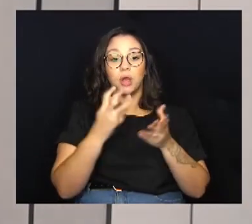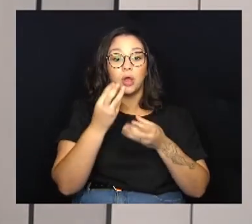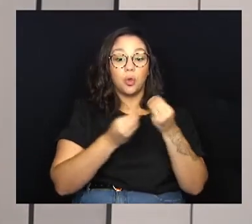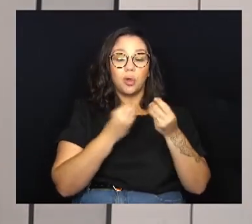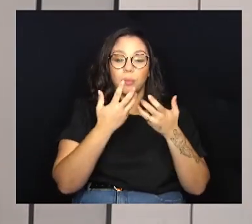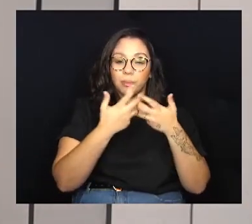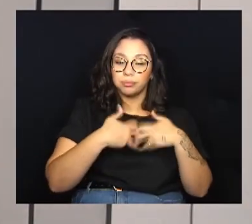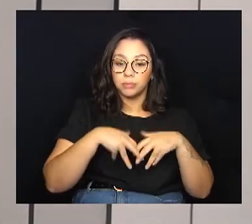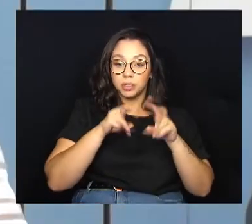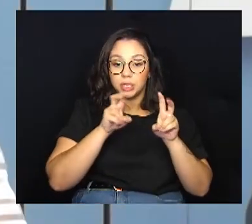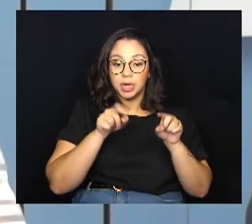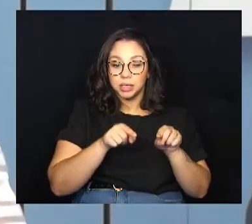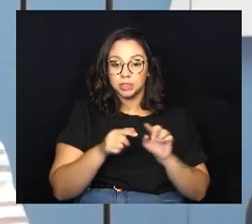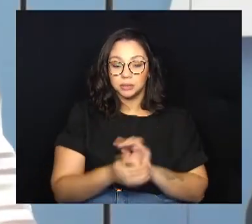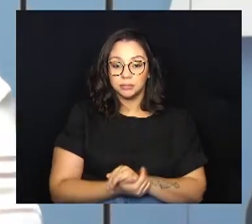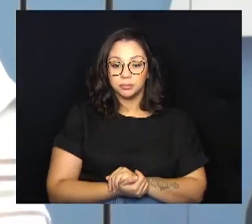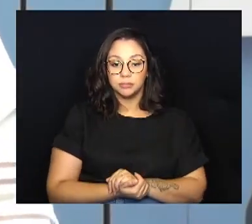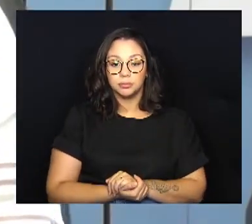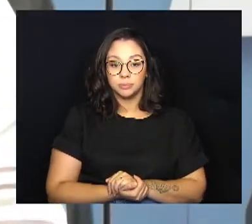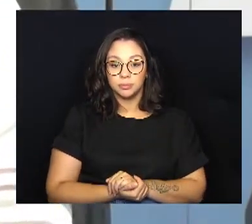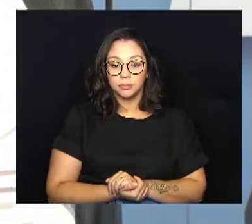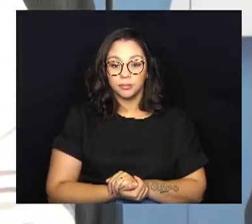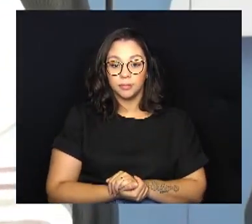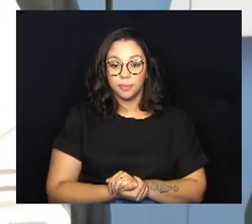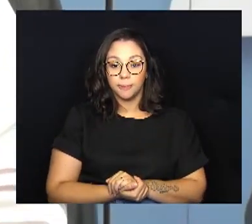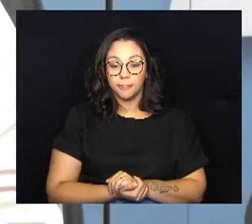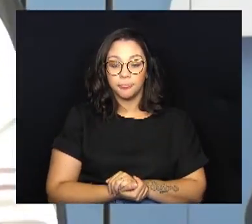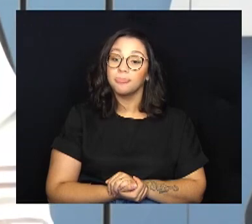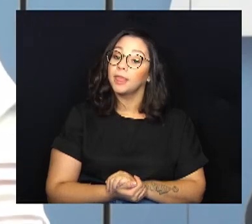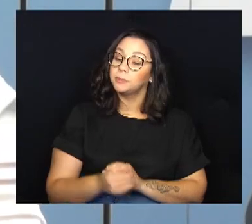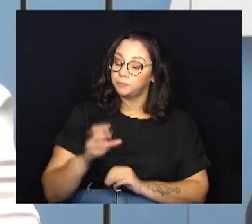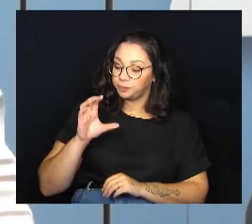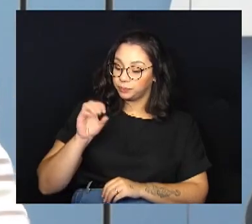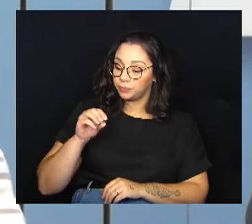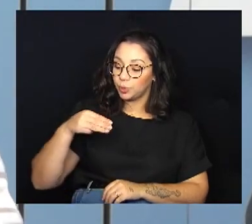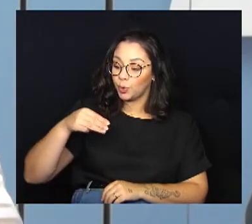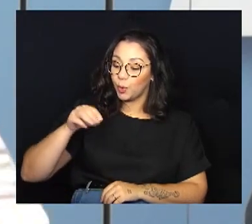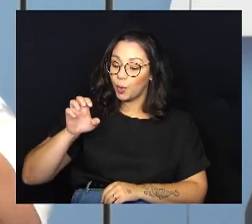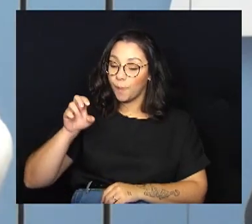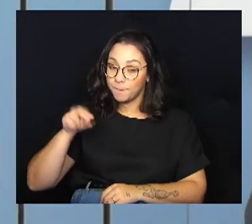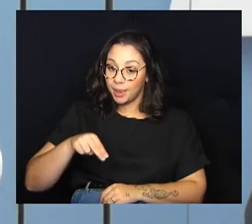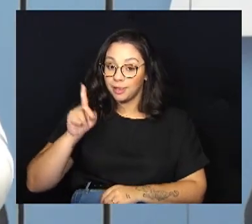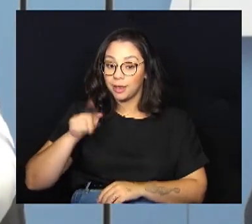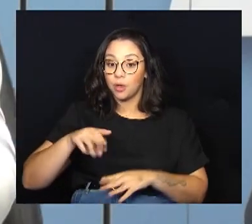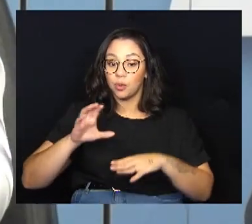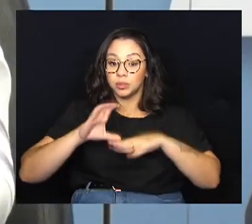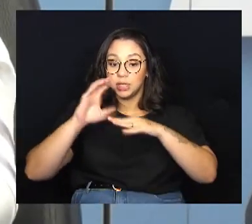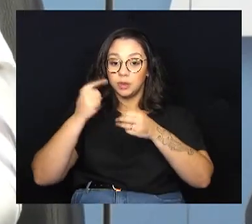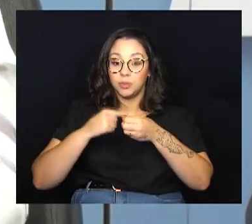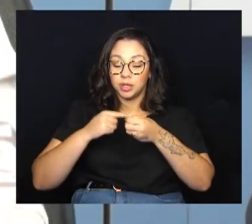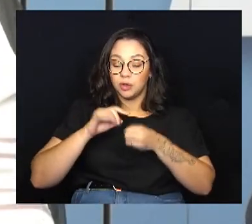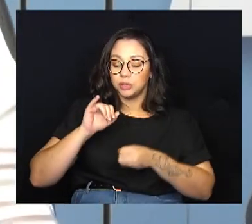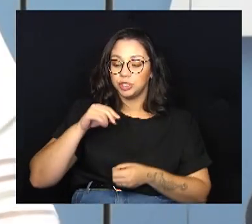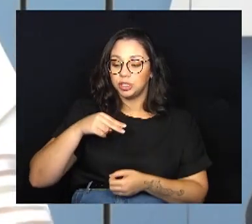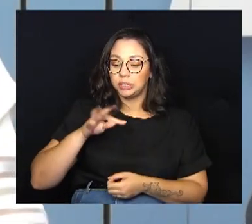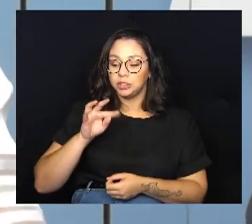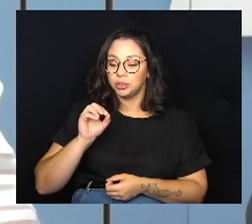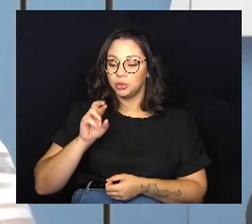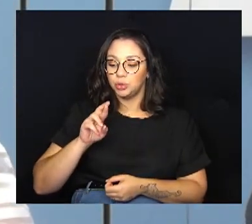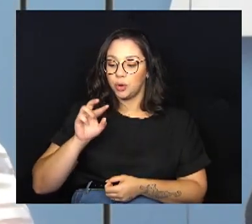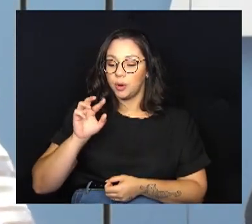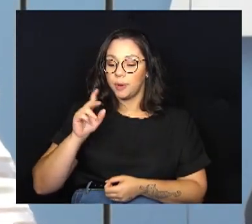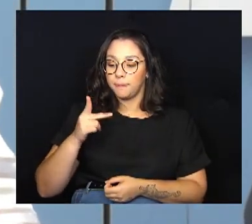ao pediatra, a criança vai ao pediatra e o pediatra identifica isso. A escola, será que a escola olha para isso? Como